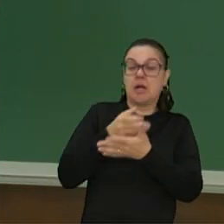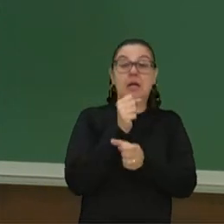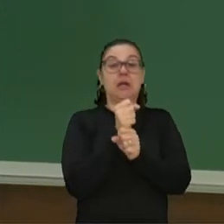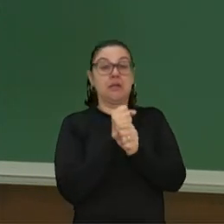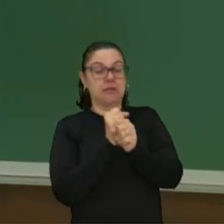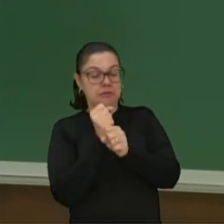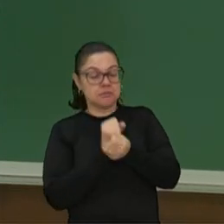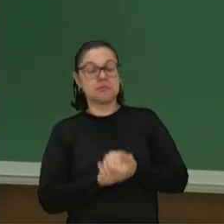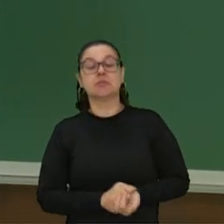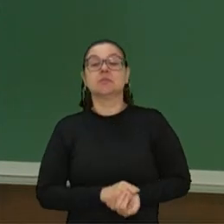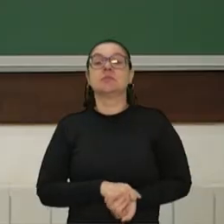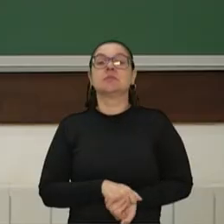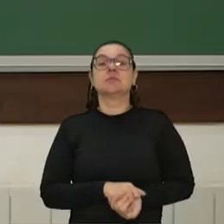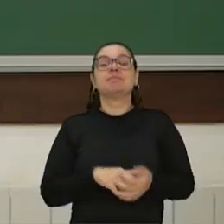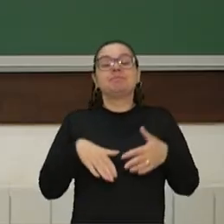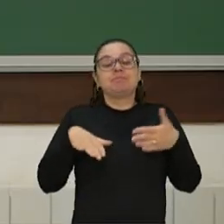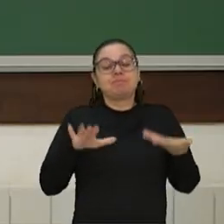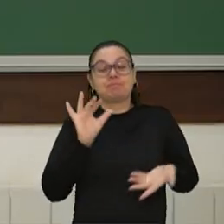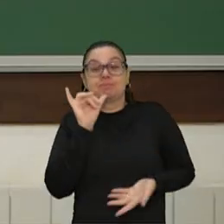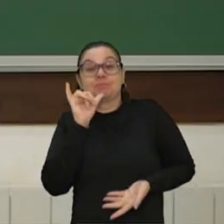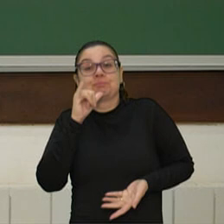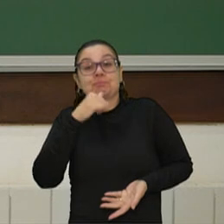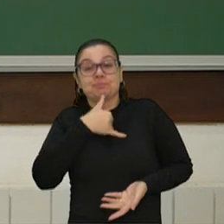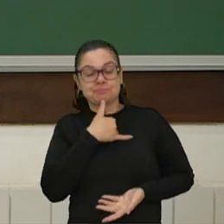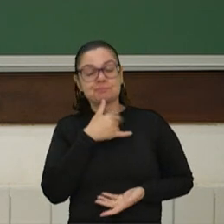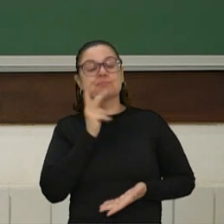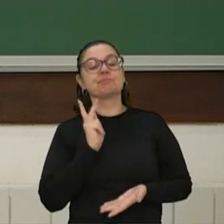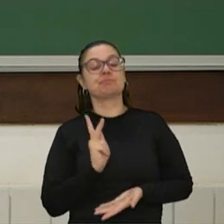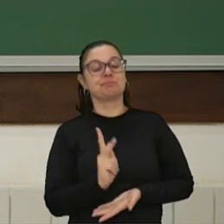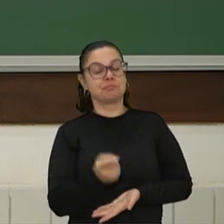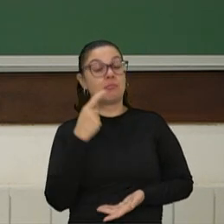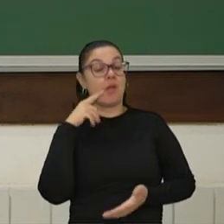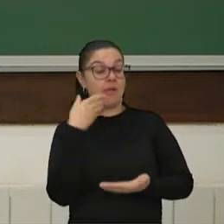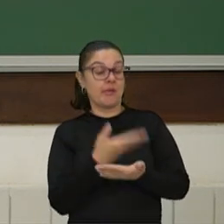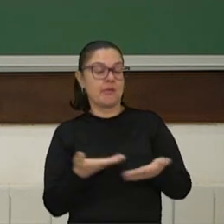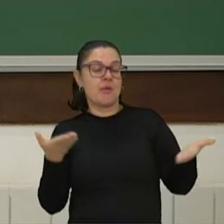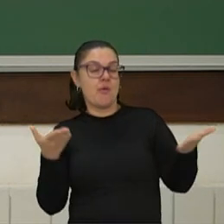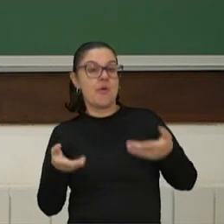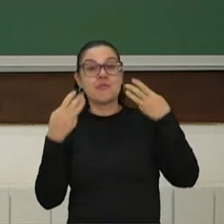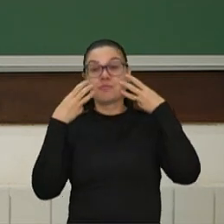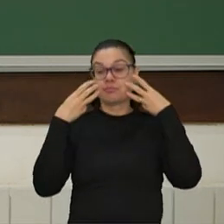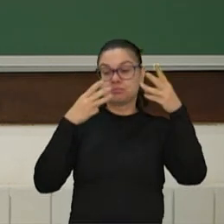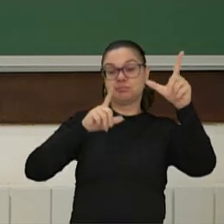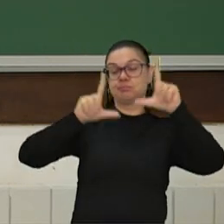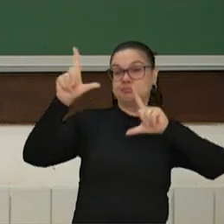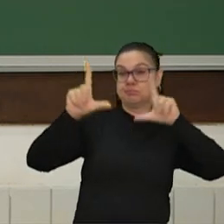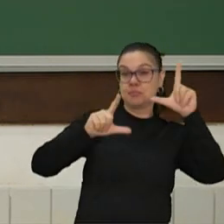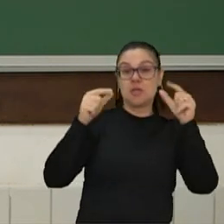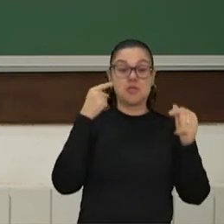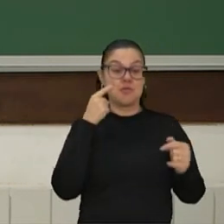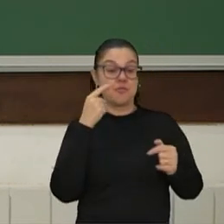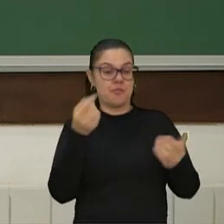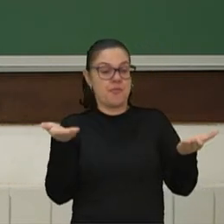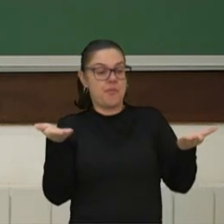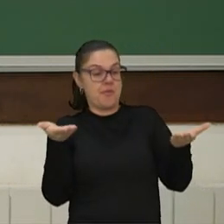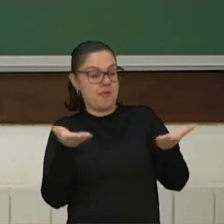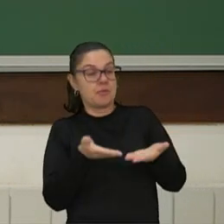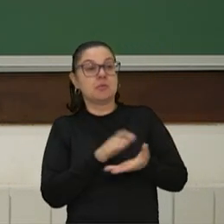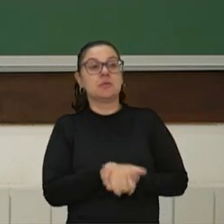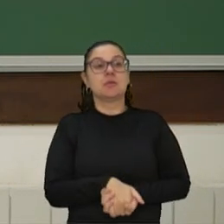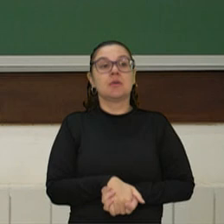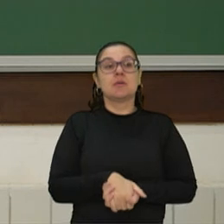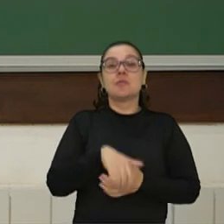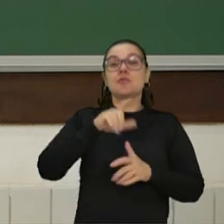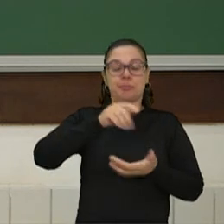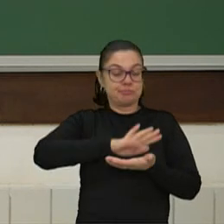bastante tempo. E, infelizmente, a gente ainda vê na mídia, vimos agora recentemente fatos na mídia,